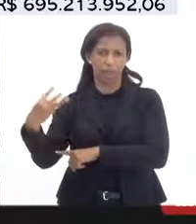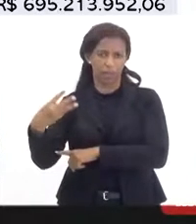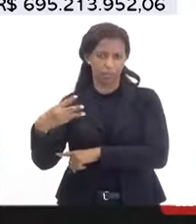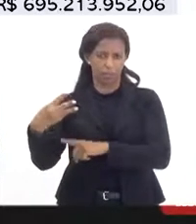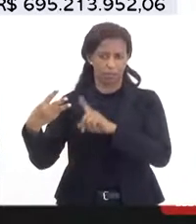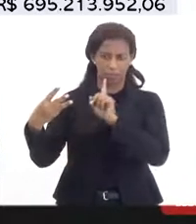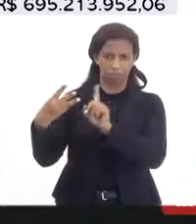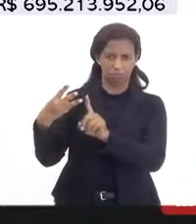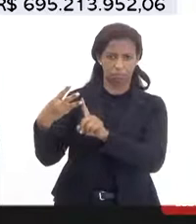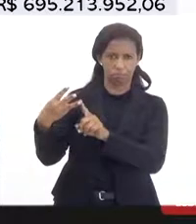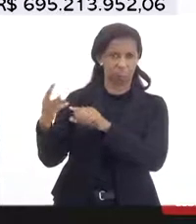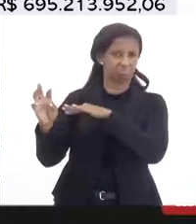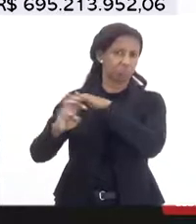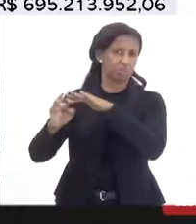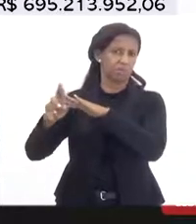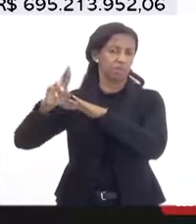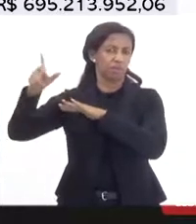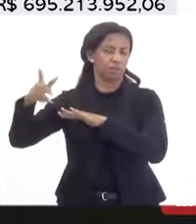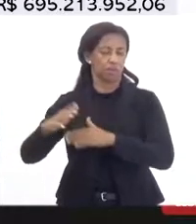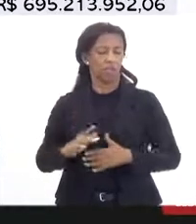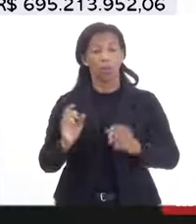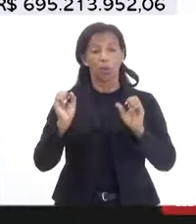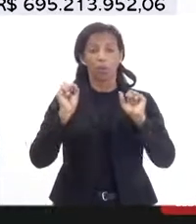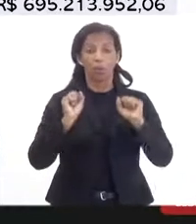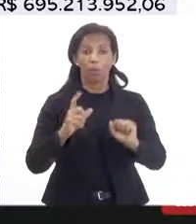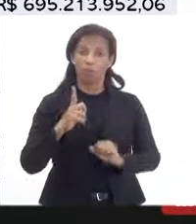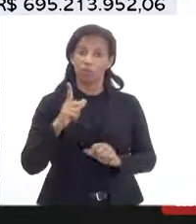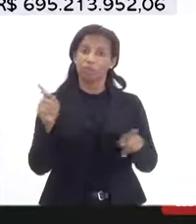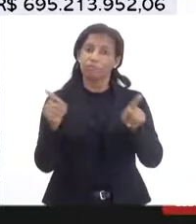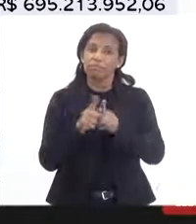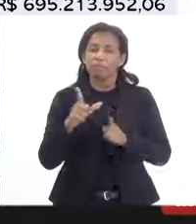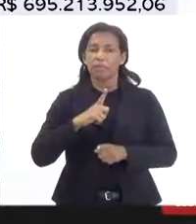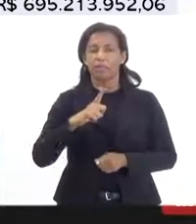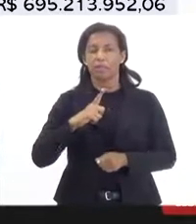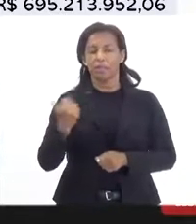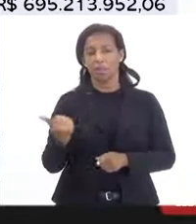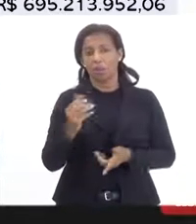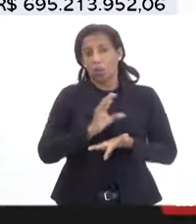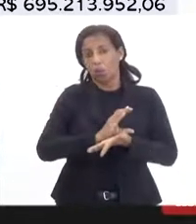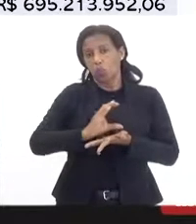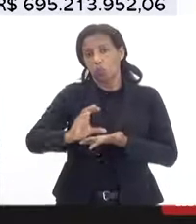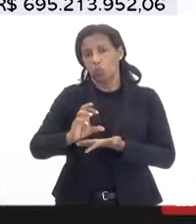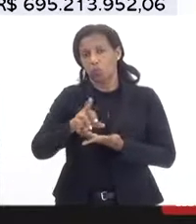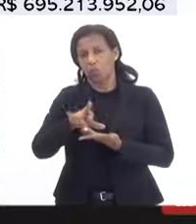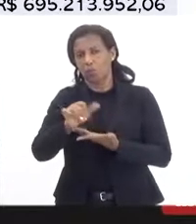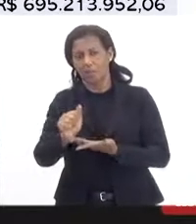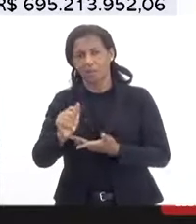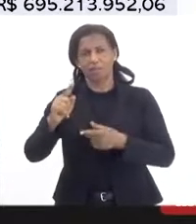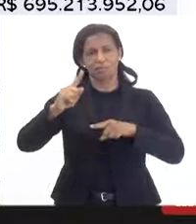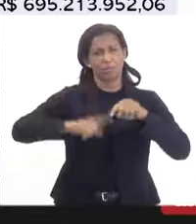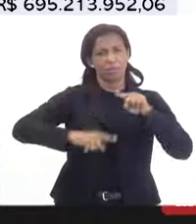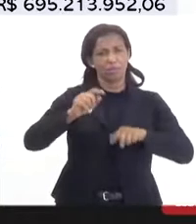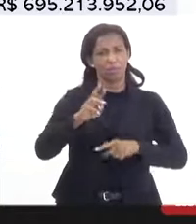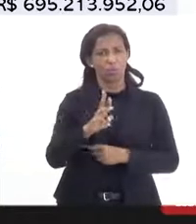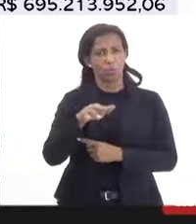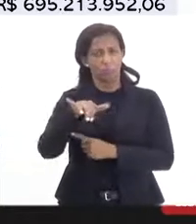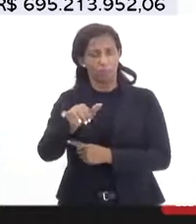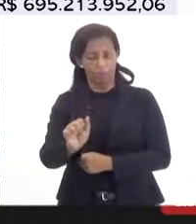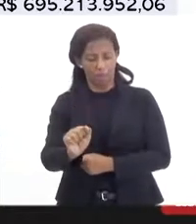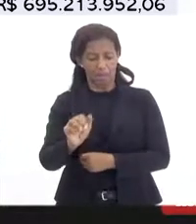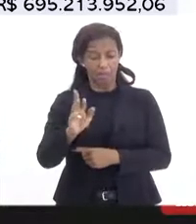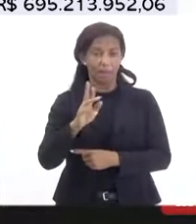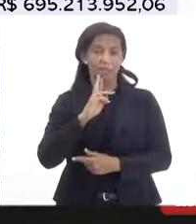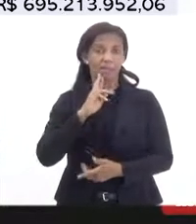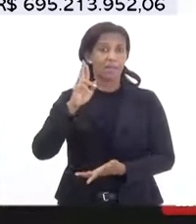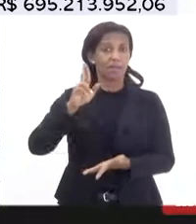também existiria aqui uma possibilidade, não em razão do uso do crédito, do equipamento, do bem adquirido, mas em